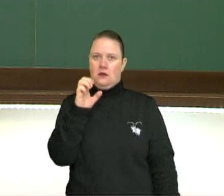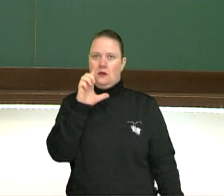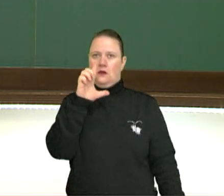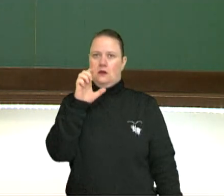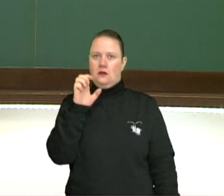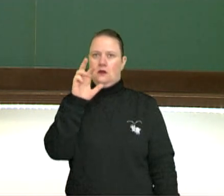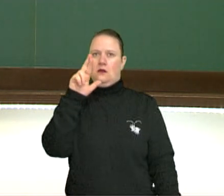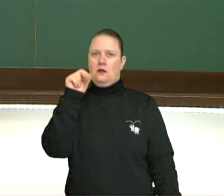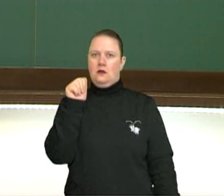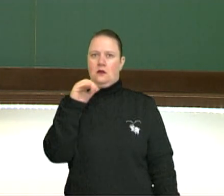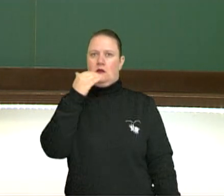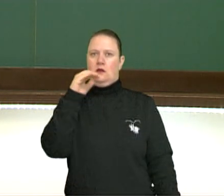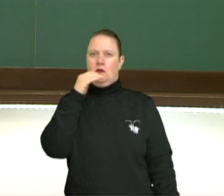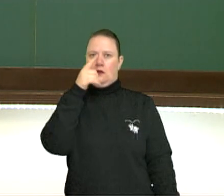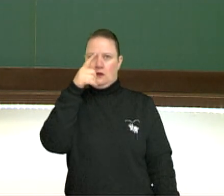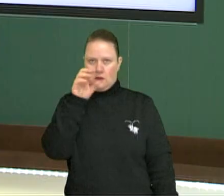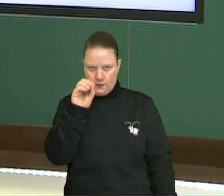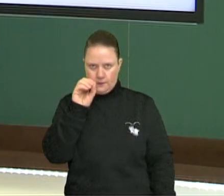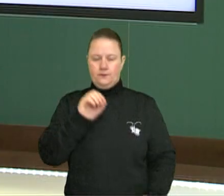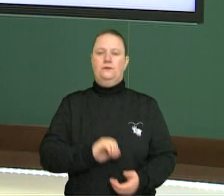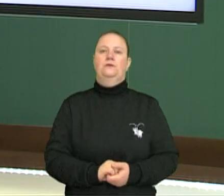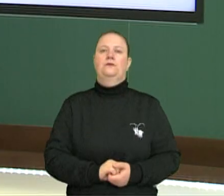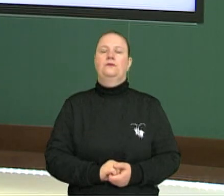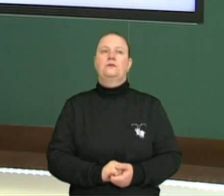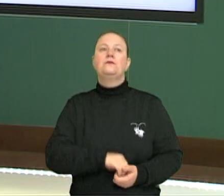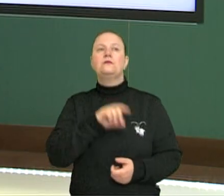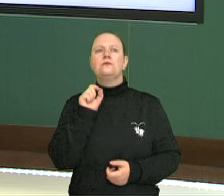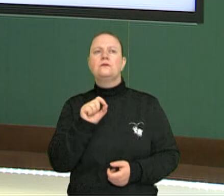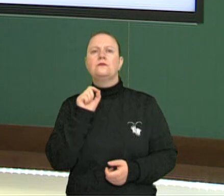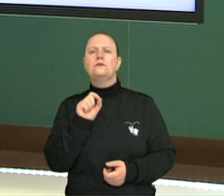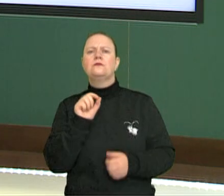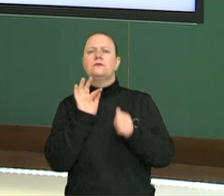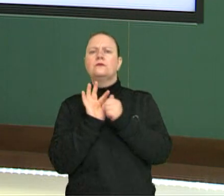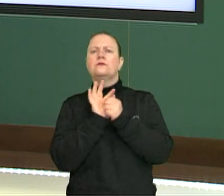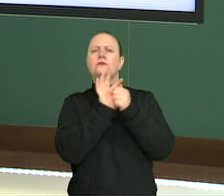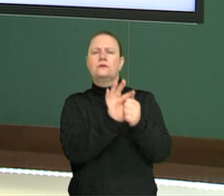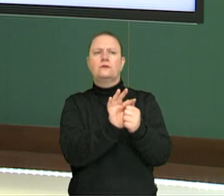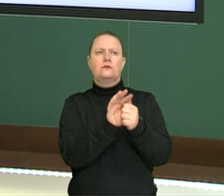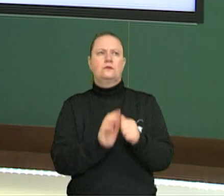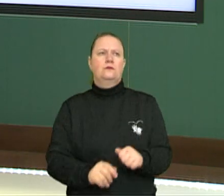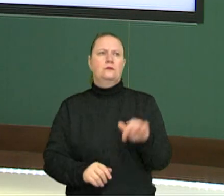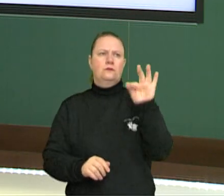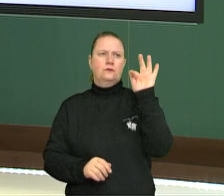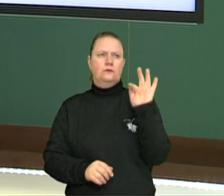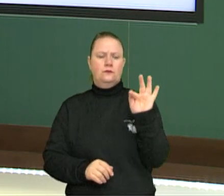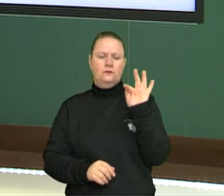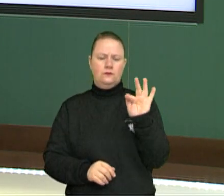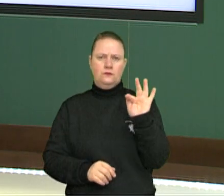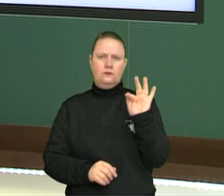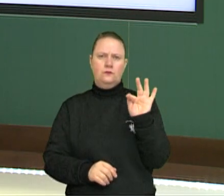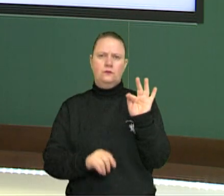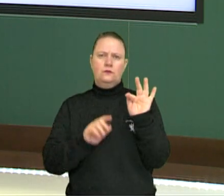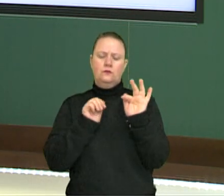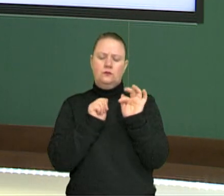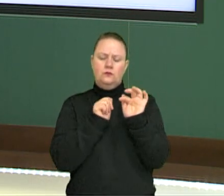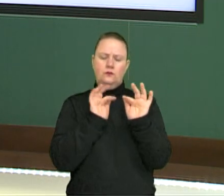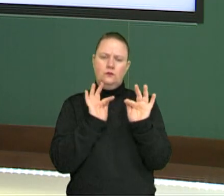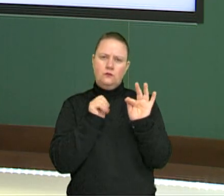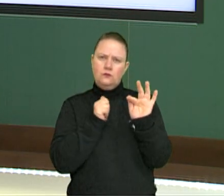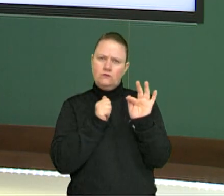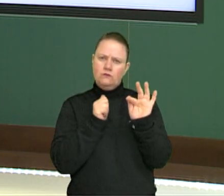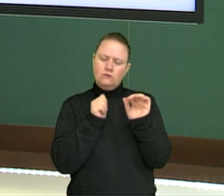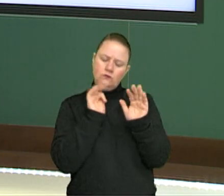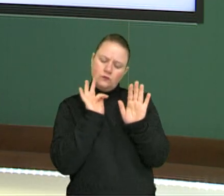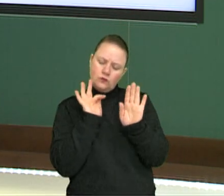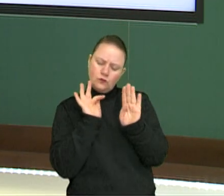Bem, vamos falar sobre uma dessas forças aí, que seria a força centrípeta. Para que um objeto faça uma trajetória circular, é